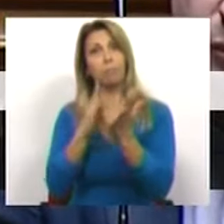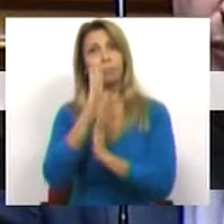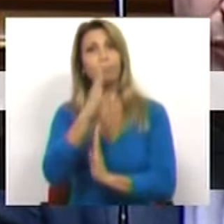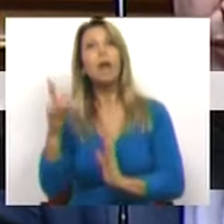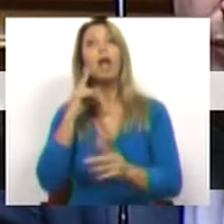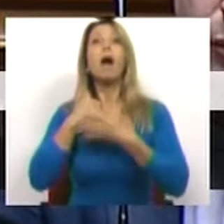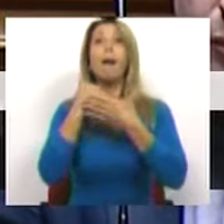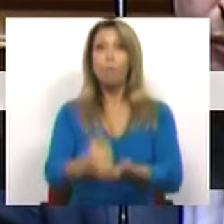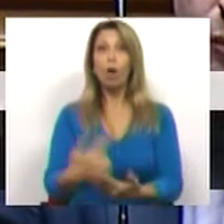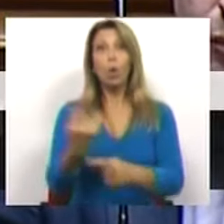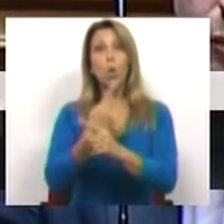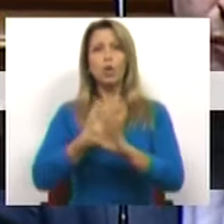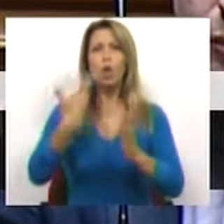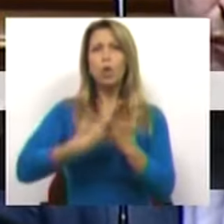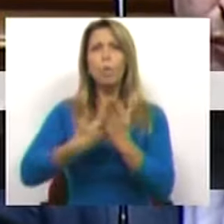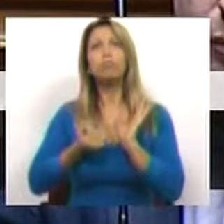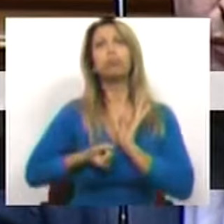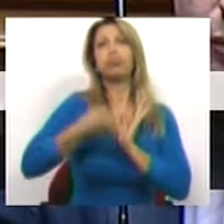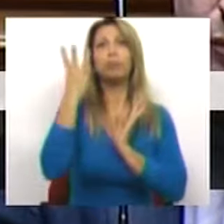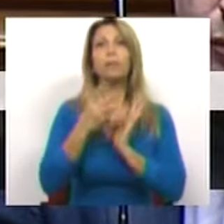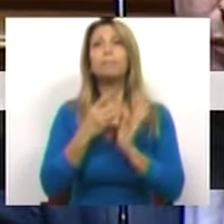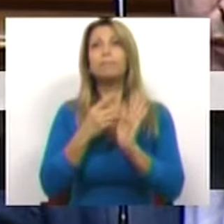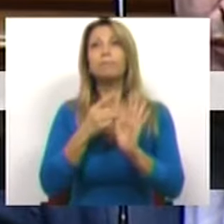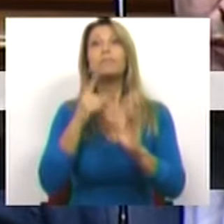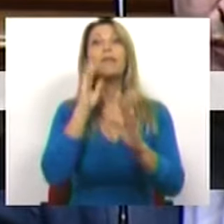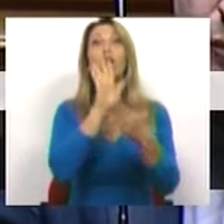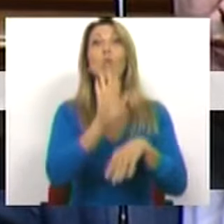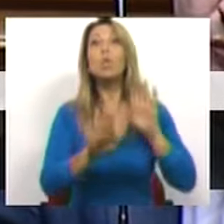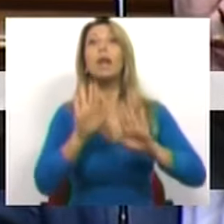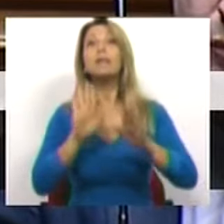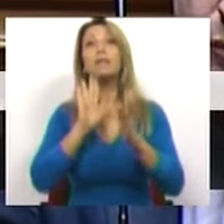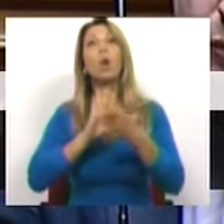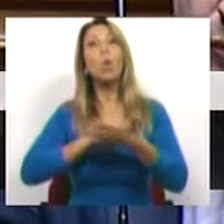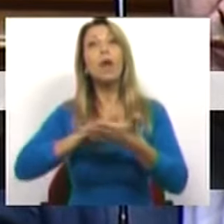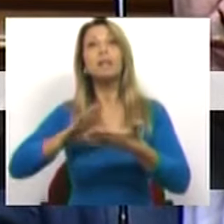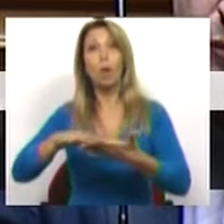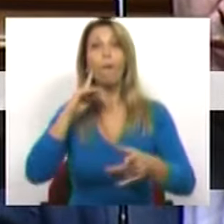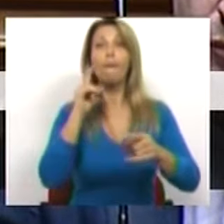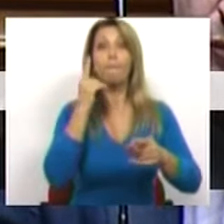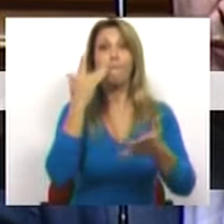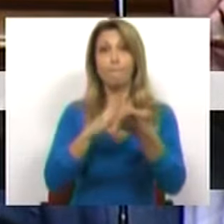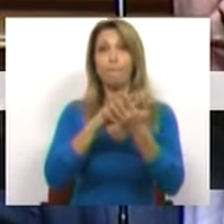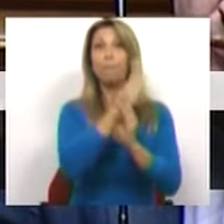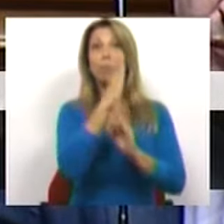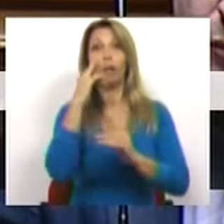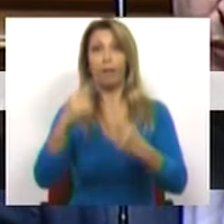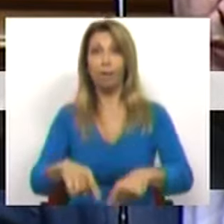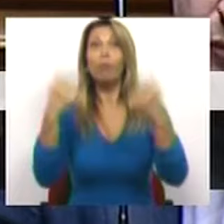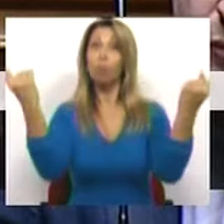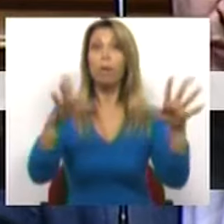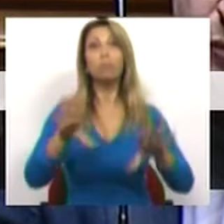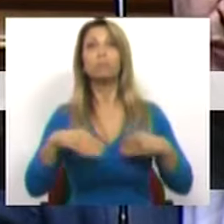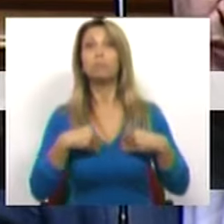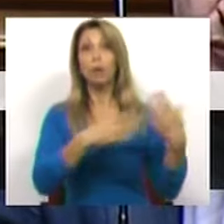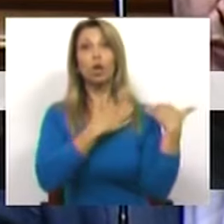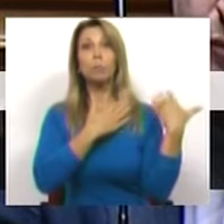dos fundos documentais e a renovação das coleções das bibliotecas públicas, sendo assumidas as responsabilidades da Administração